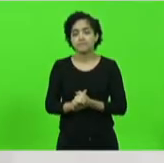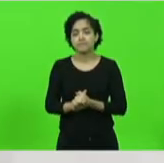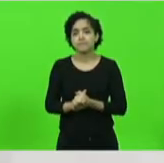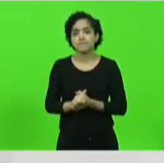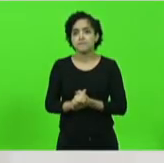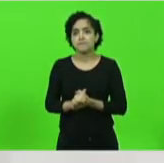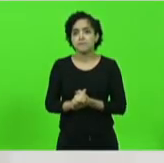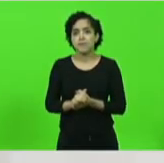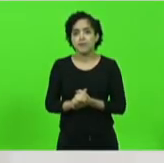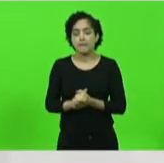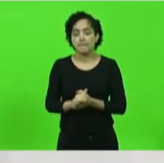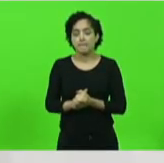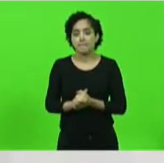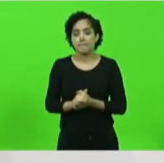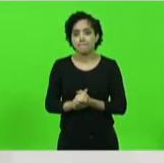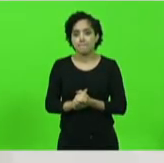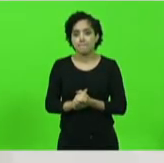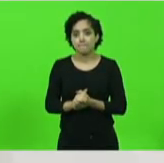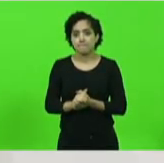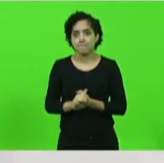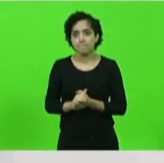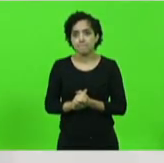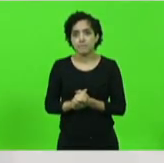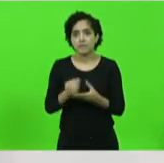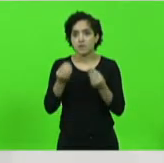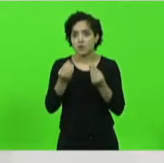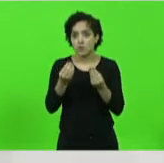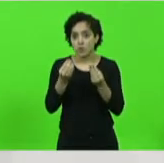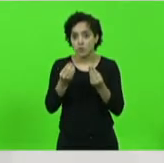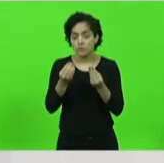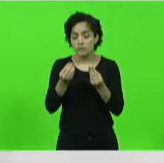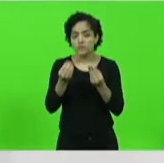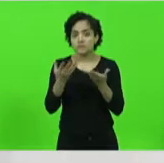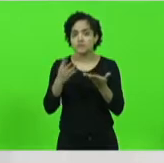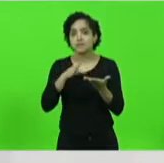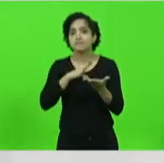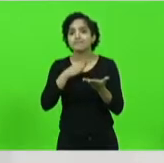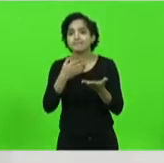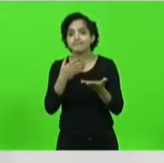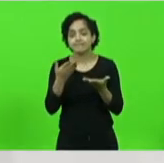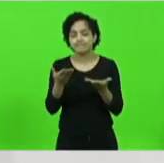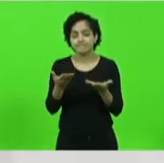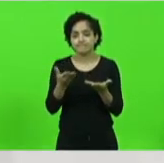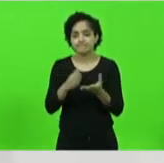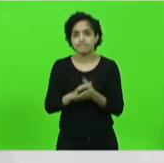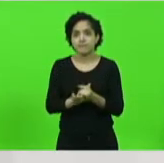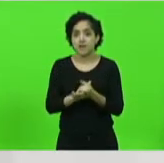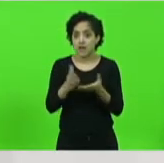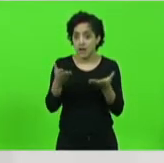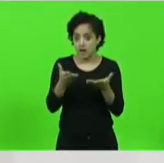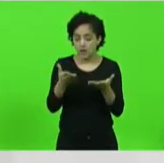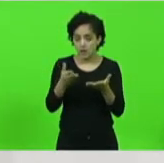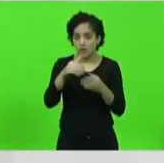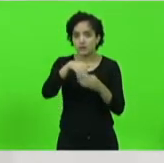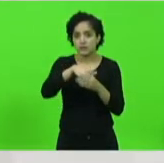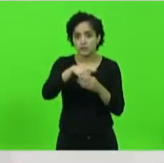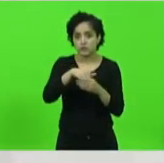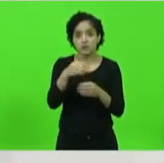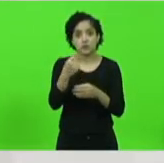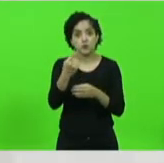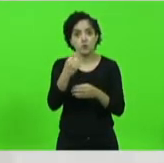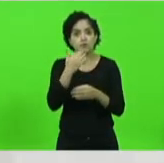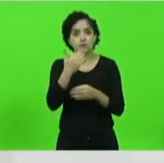Meu Deus do céu, como é que vocês têm coragem? E agora nós estamos votando só um